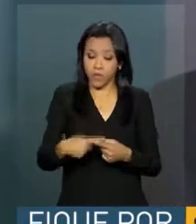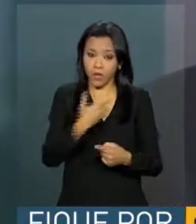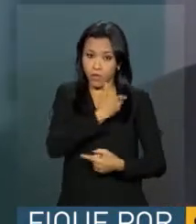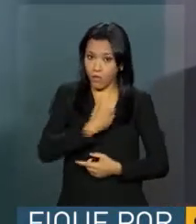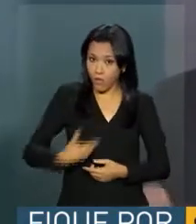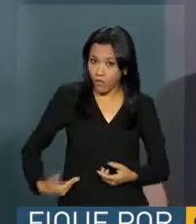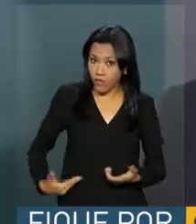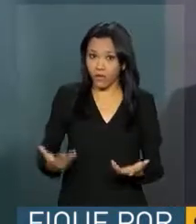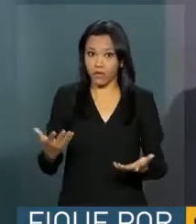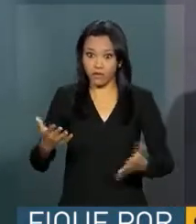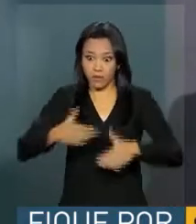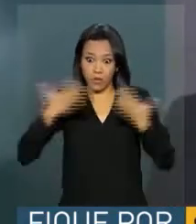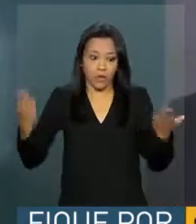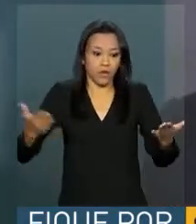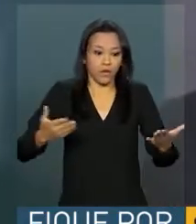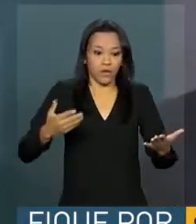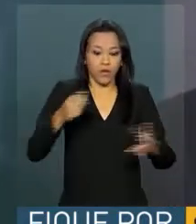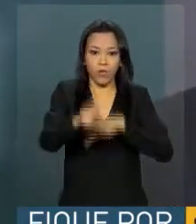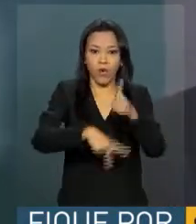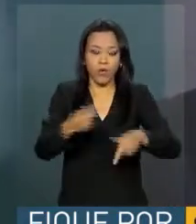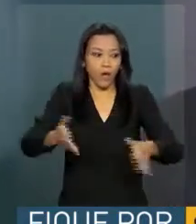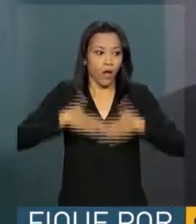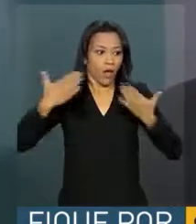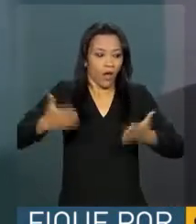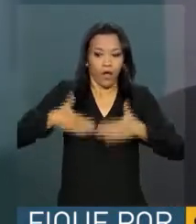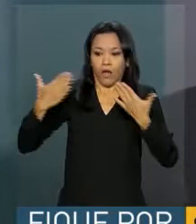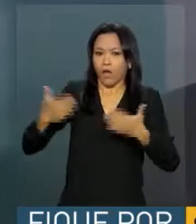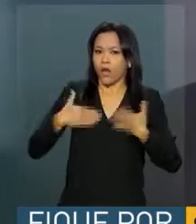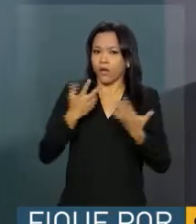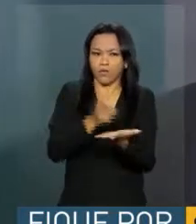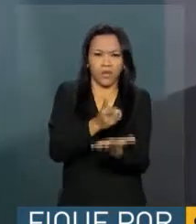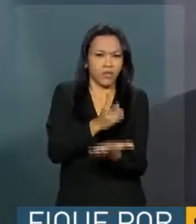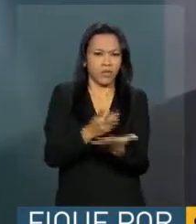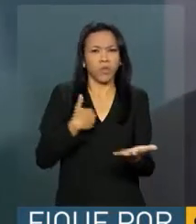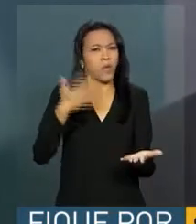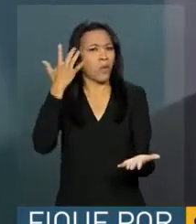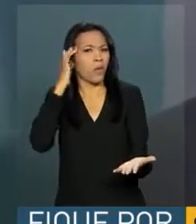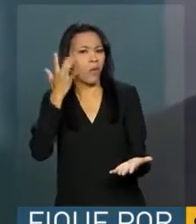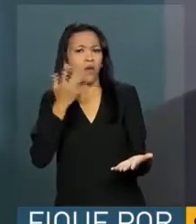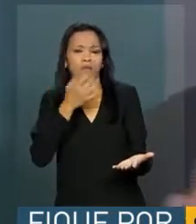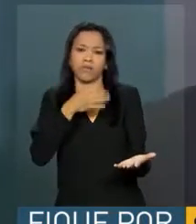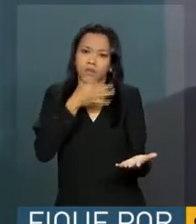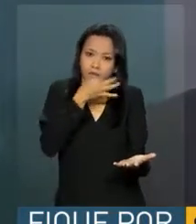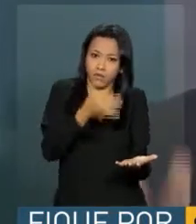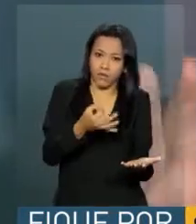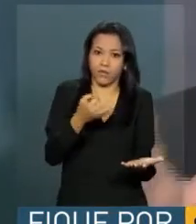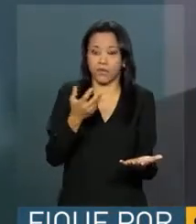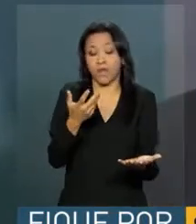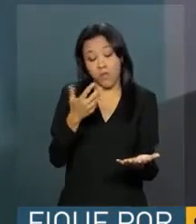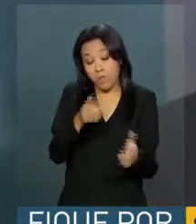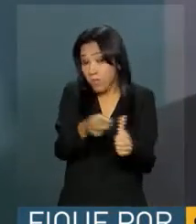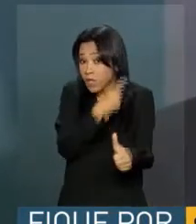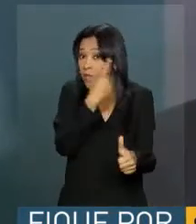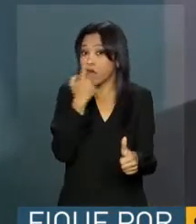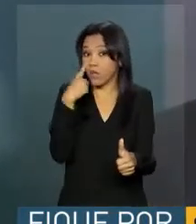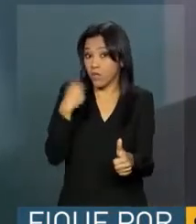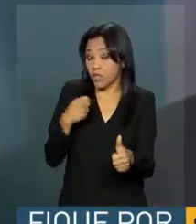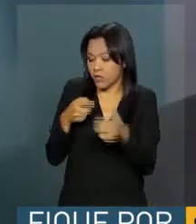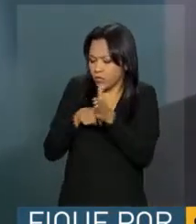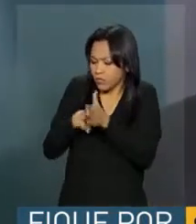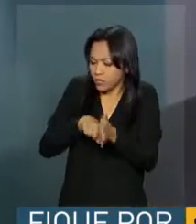causando surpresas na população o tempo todo. Independentemente do que eu ache disso em termos pessoais, quando chegar a mim eu vou analisar e vou dar a